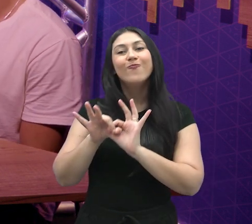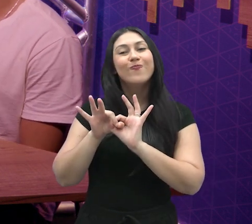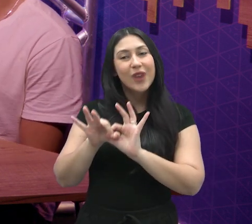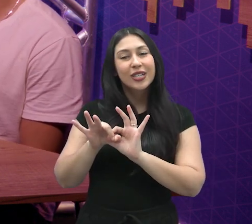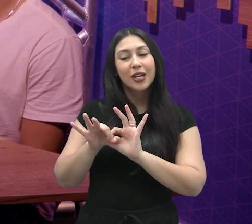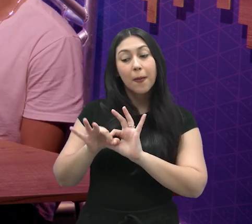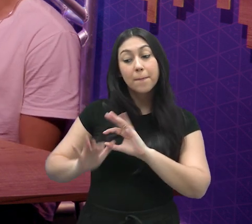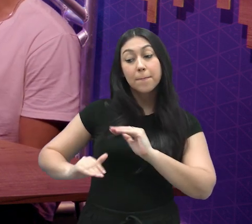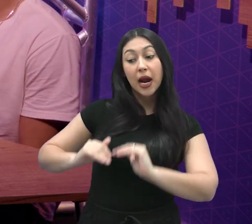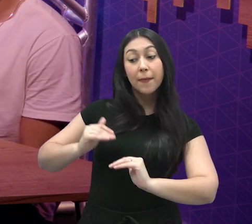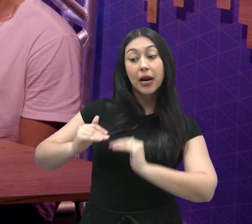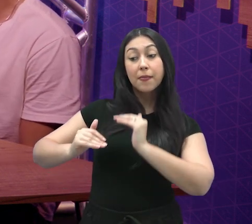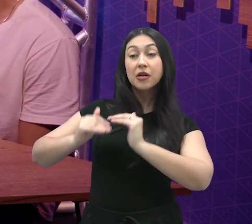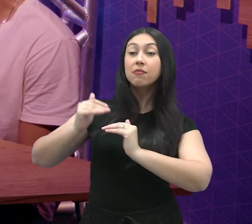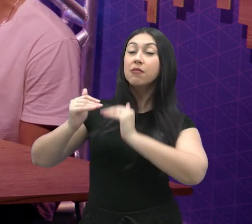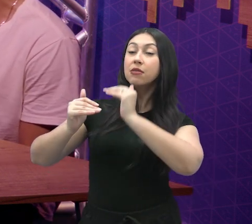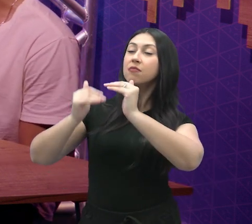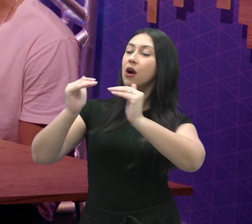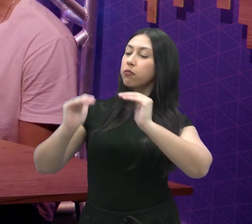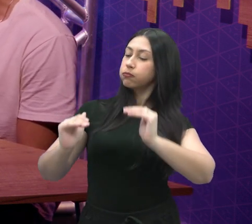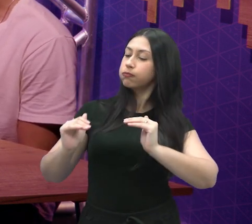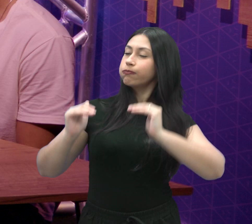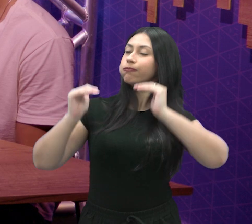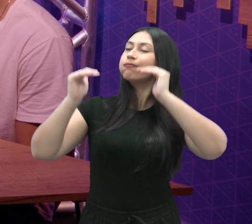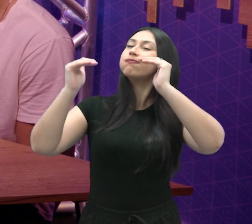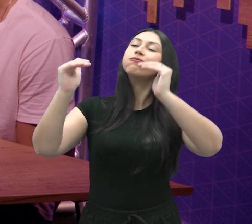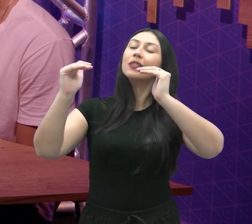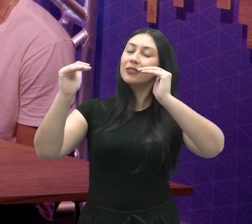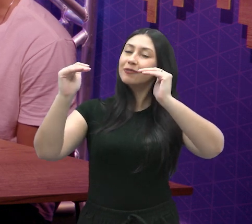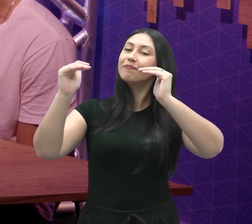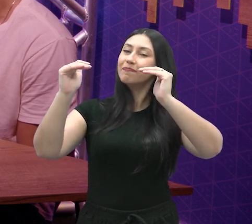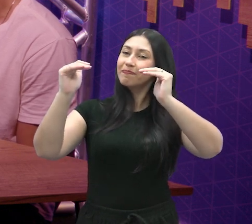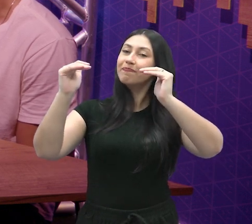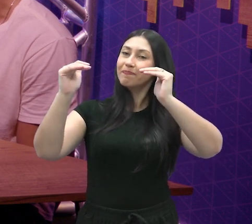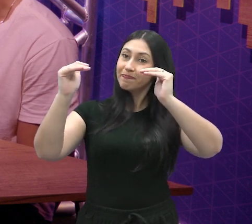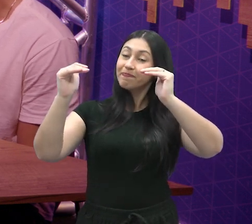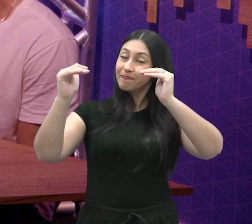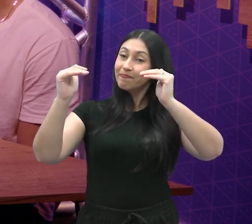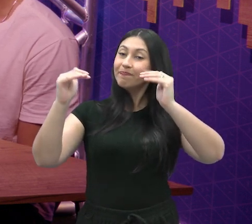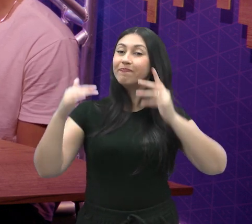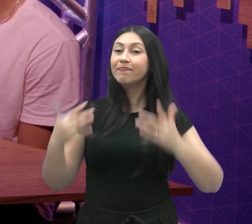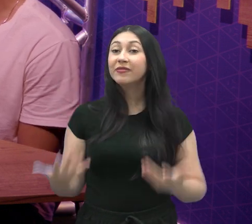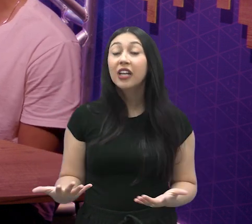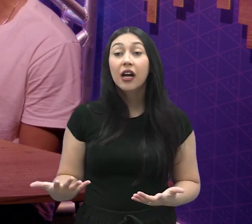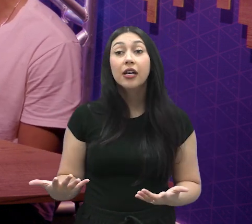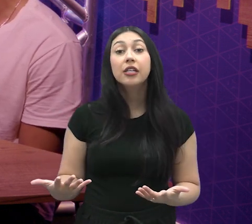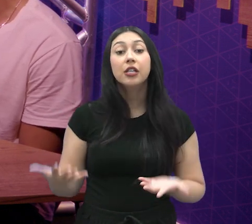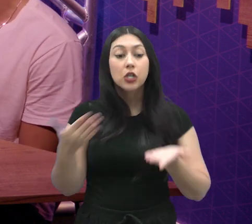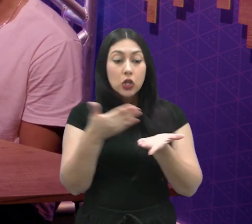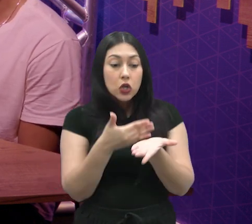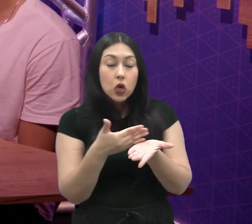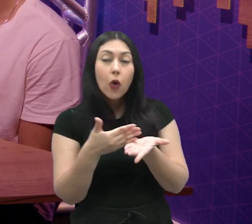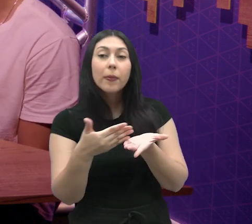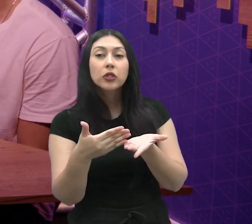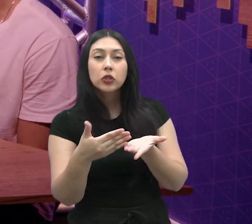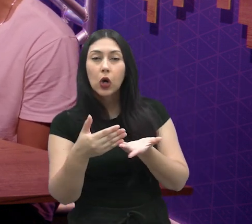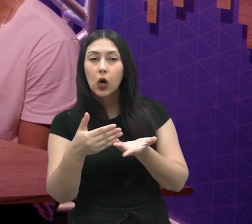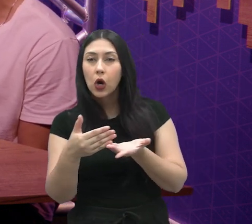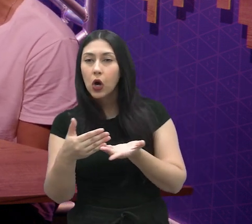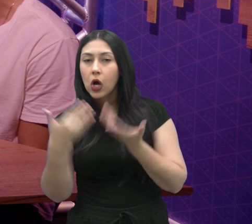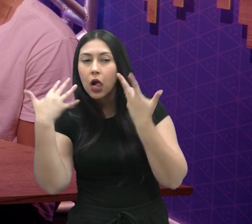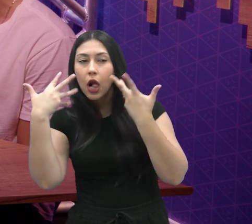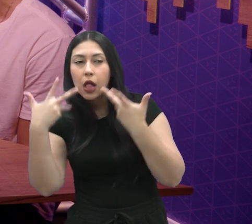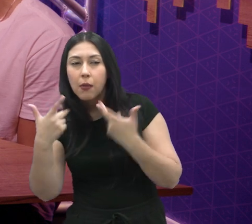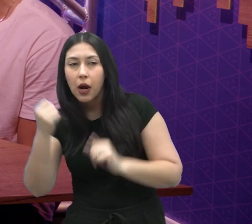mais. E isso foi elevando o nosso nível, né, como espécie. Aí a gente começou a